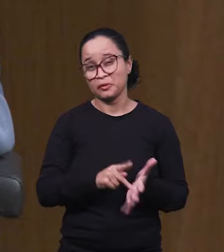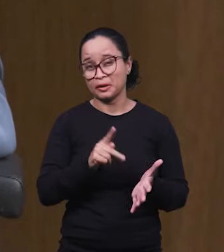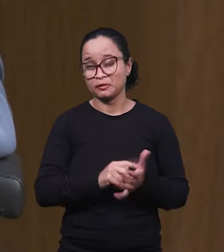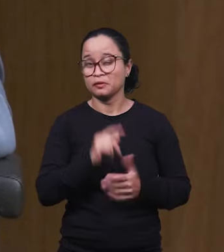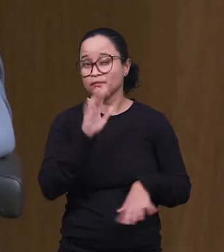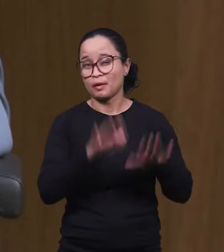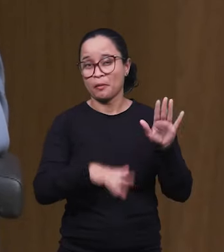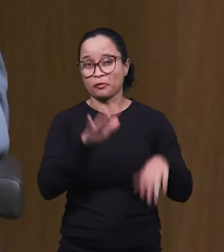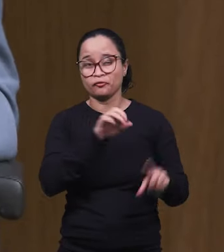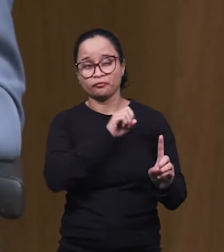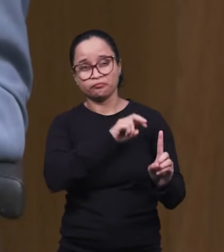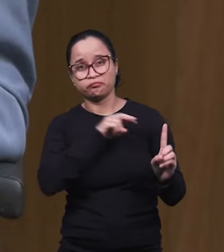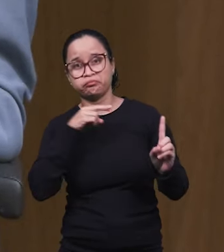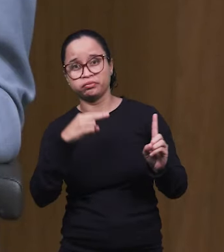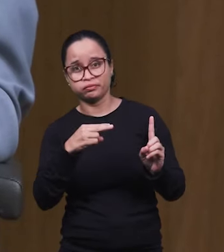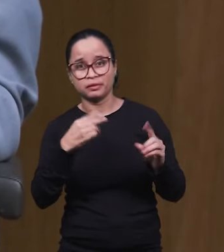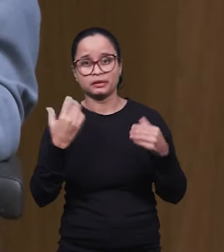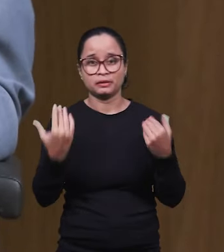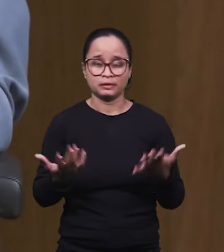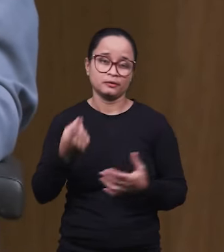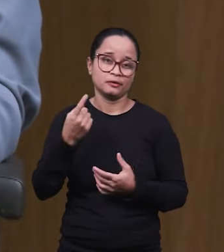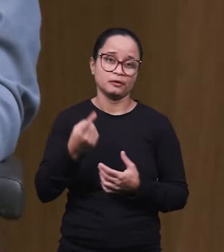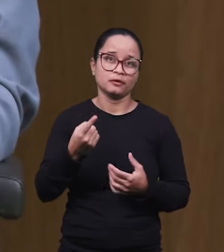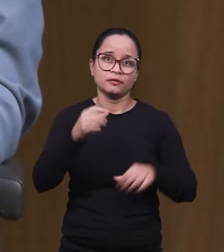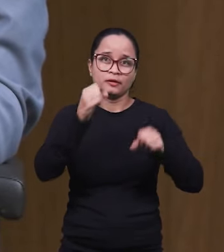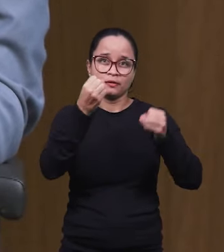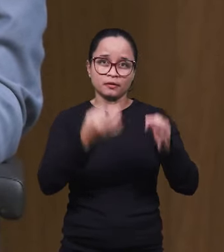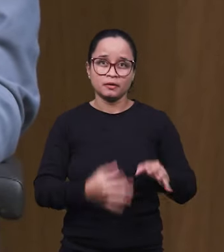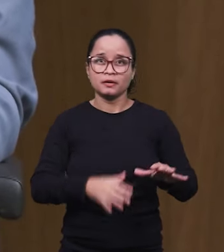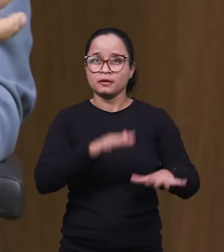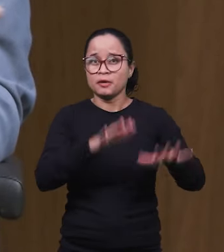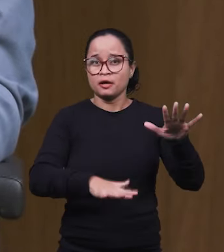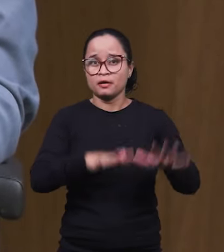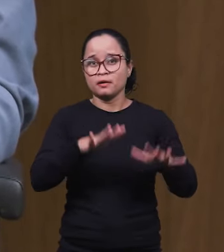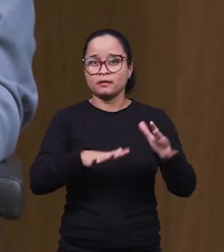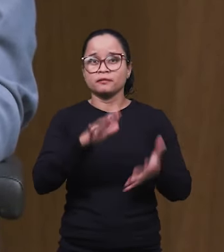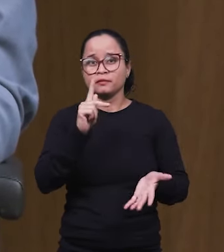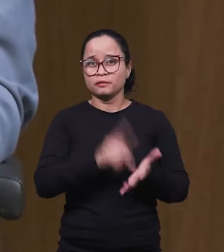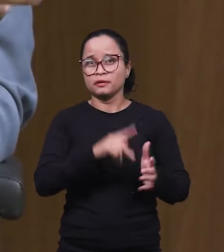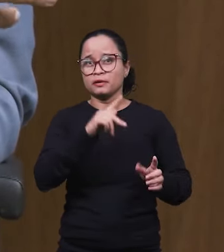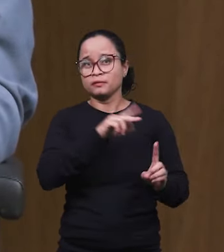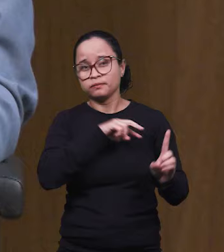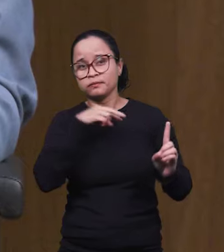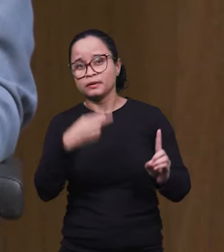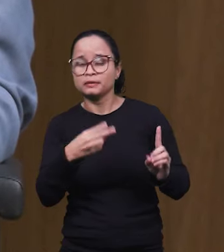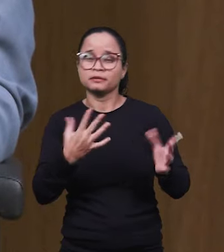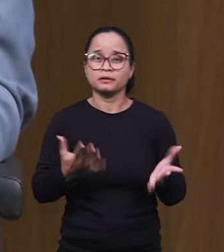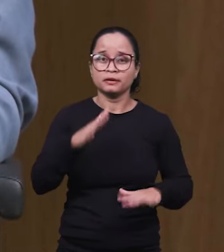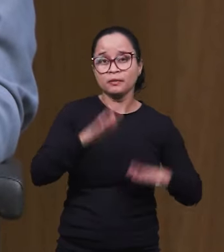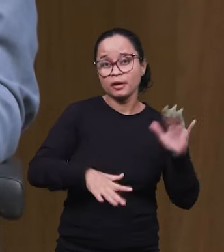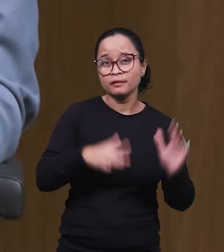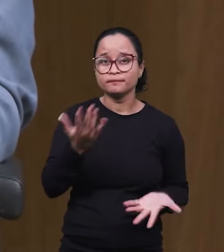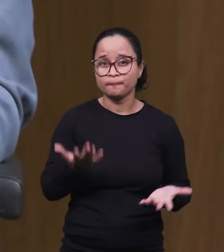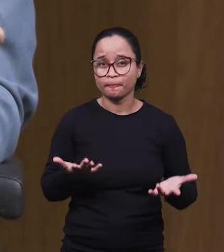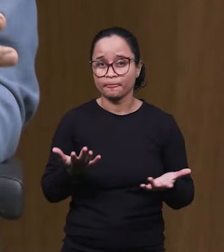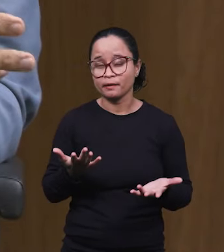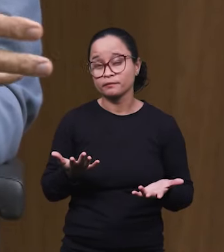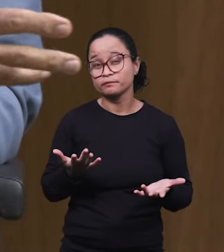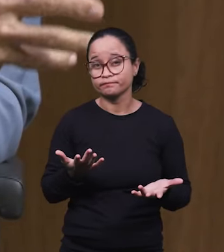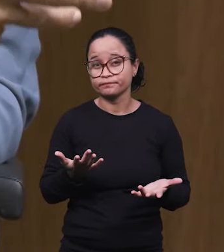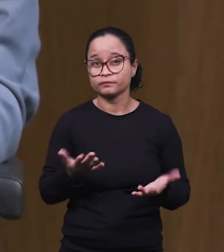relativa. Então, o que você fala relativo, isso está dentro da filosofia. O relativismo, né?